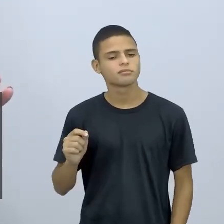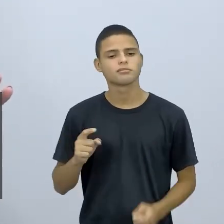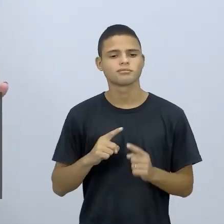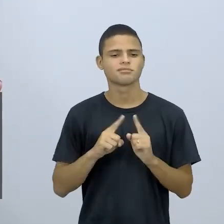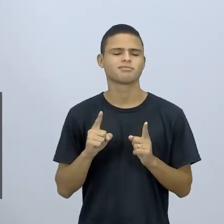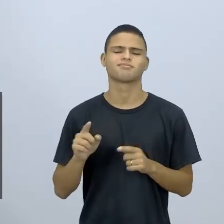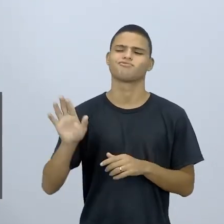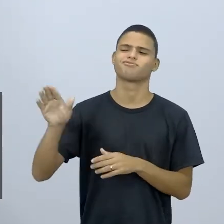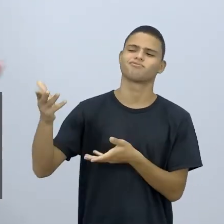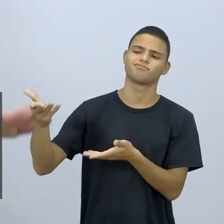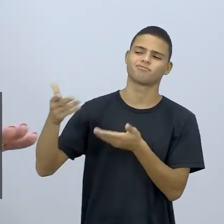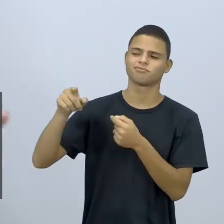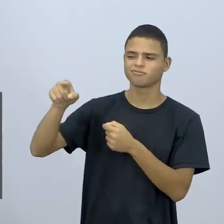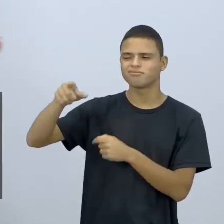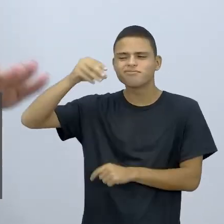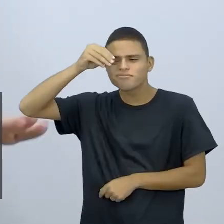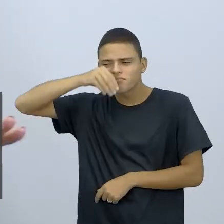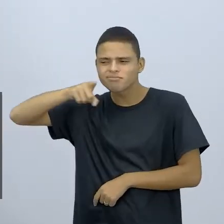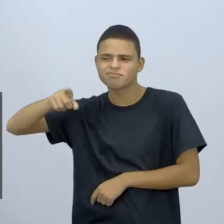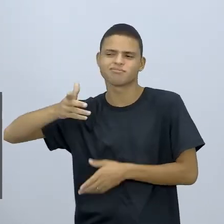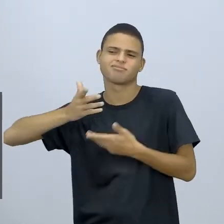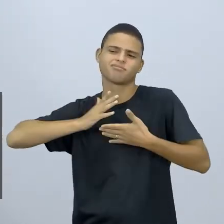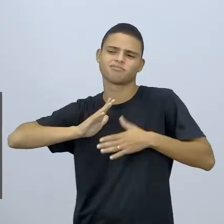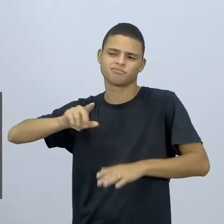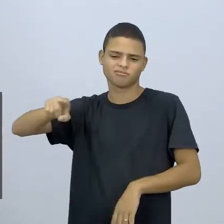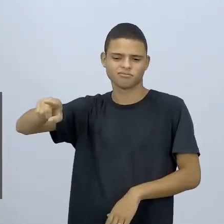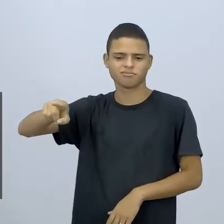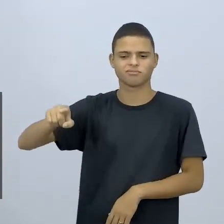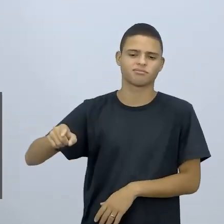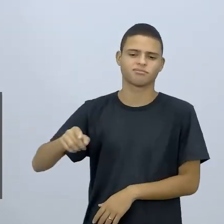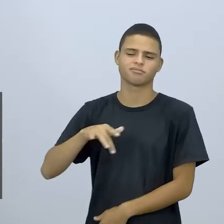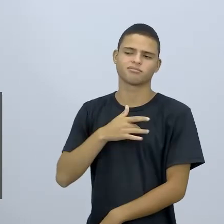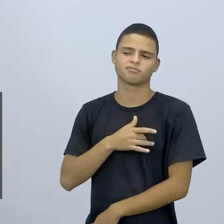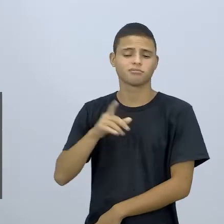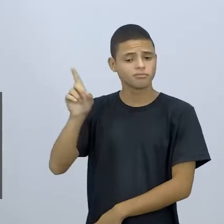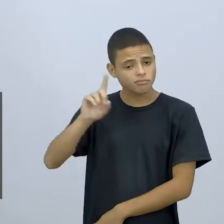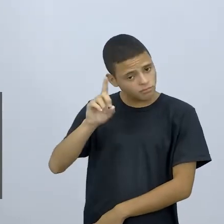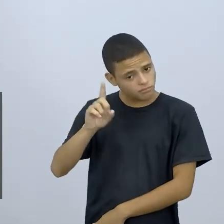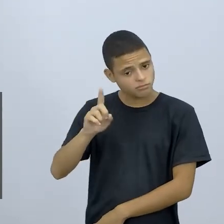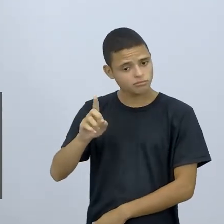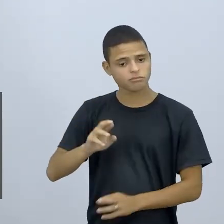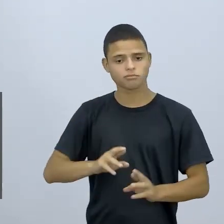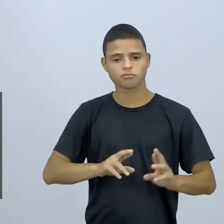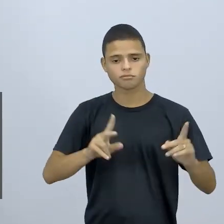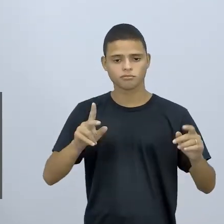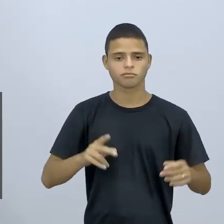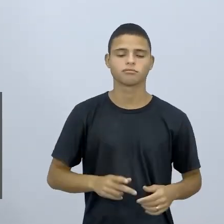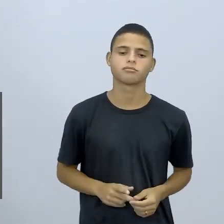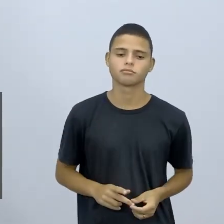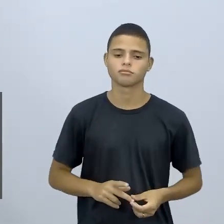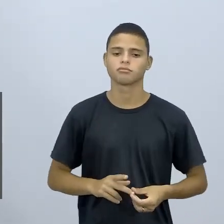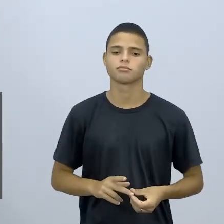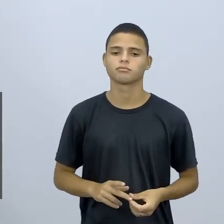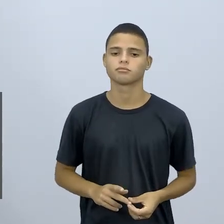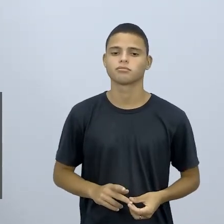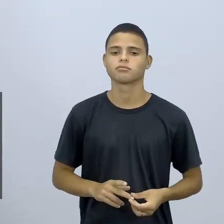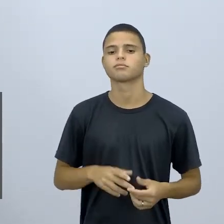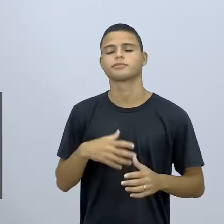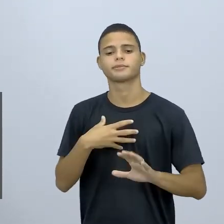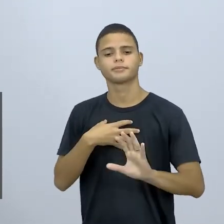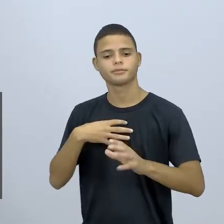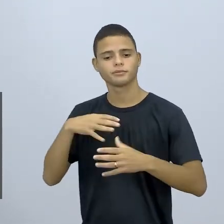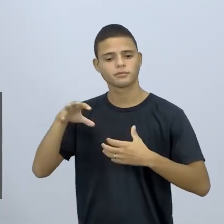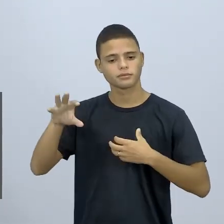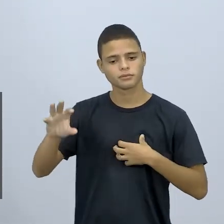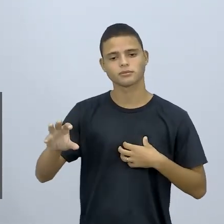vou chamar, ele não gosta, coitadinho. Não, pelo contrário. E aí você tocou na questão de se colocar,